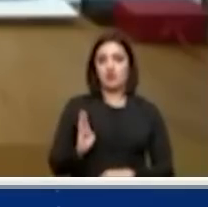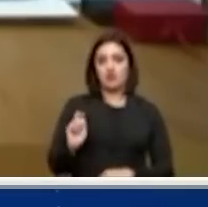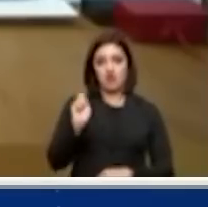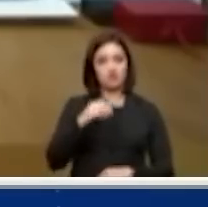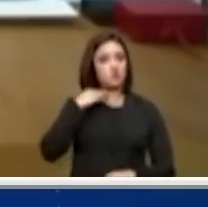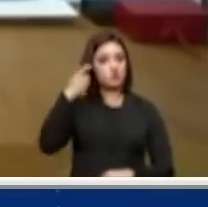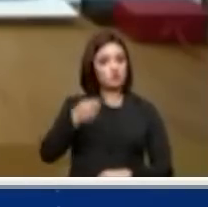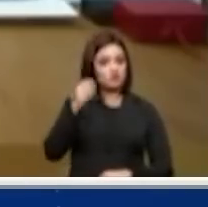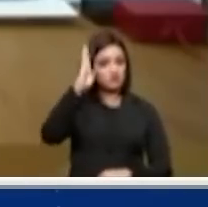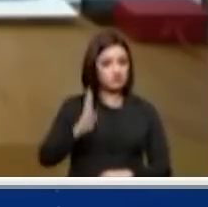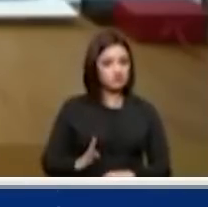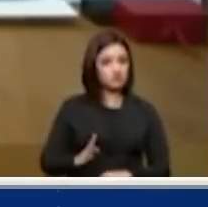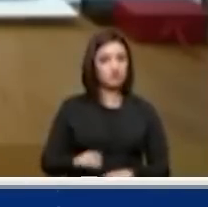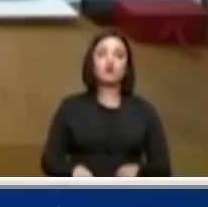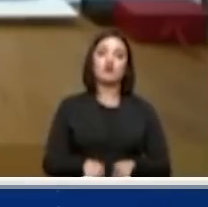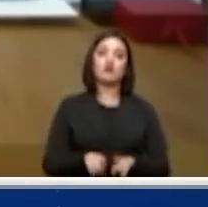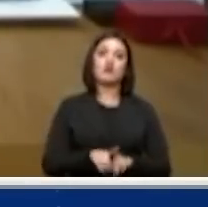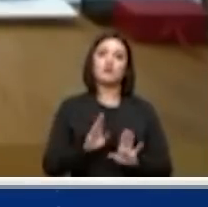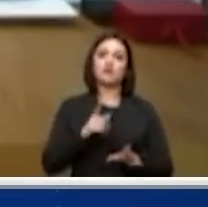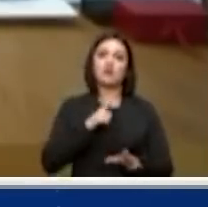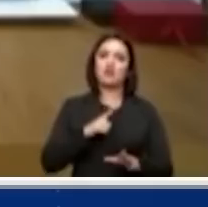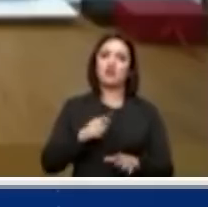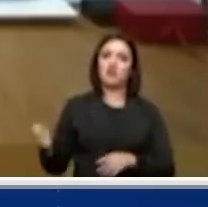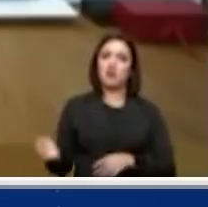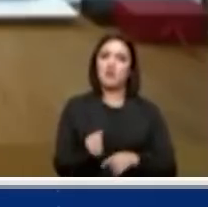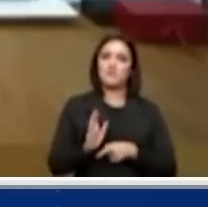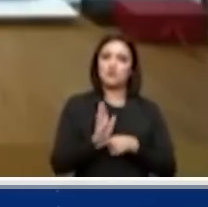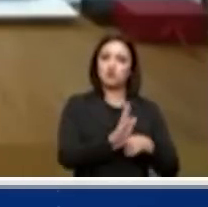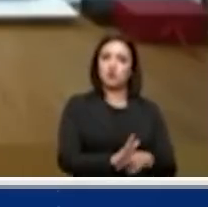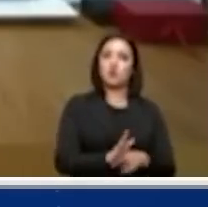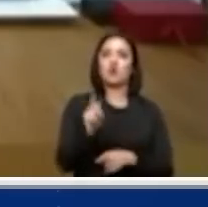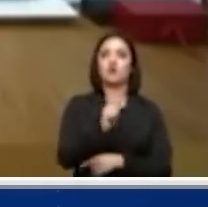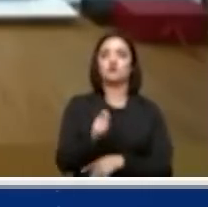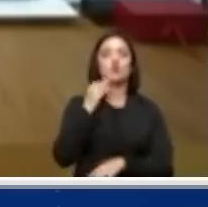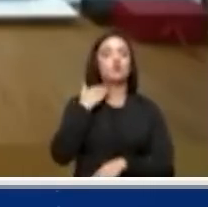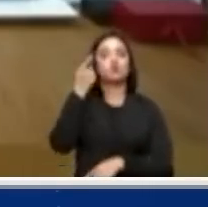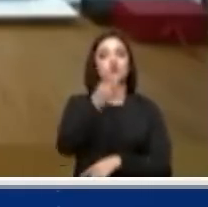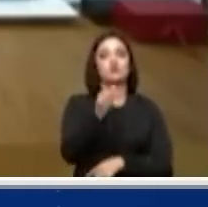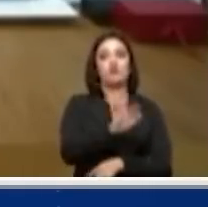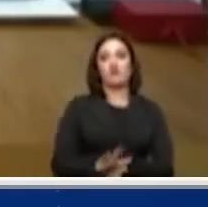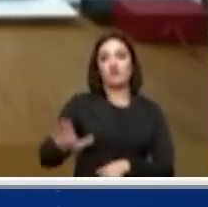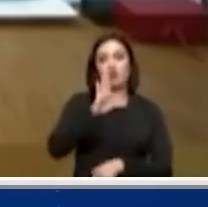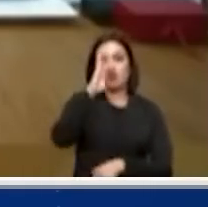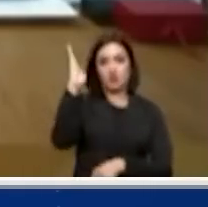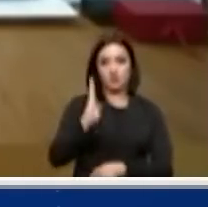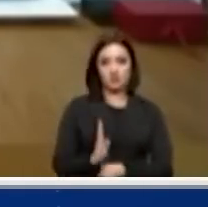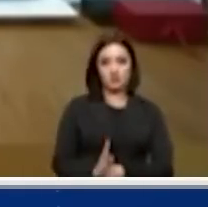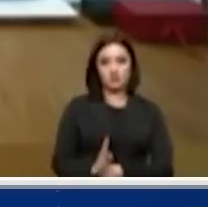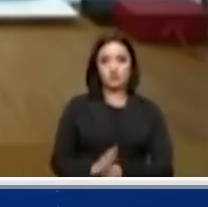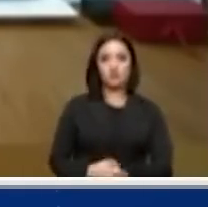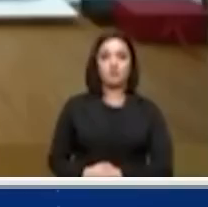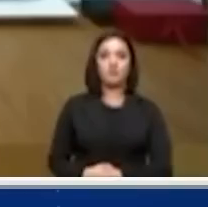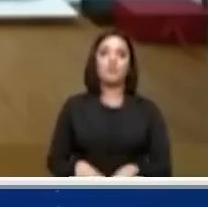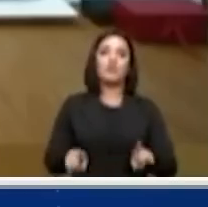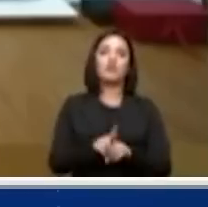da mesma forma que proponho bolsonaro Ciro Gomes João Amoedo e Gilmar Mendes Roberto Requião